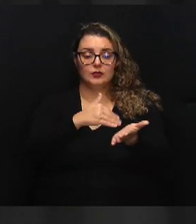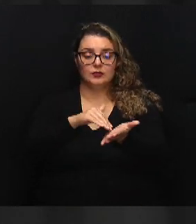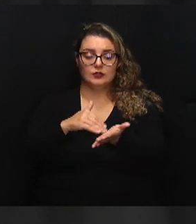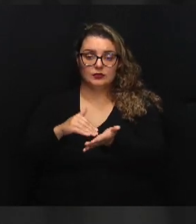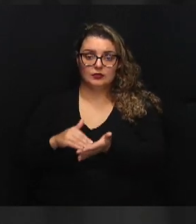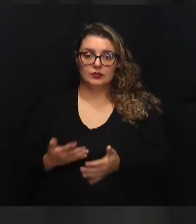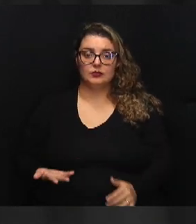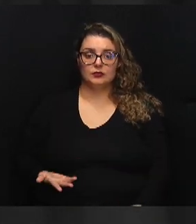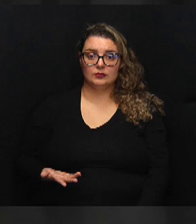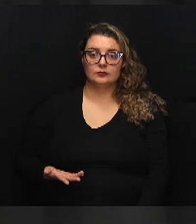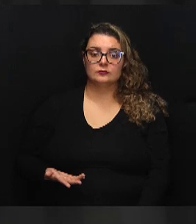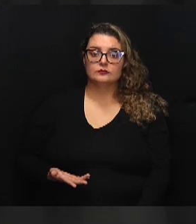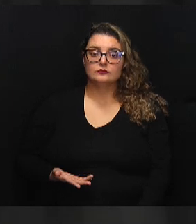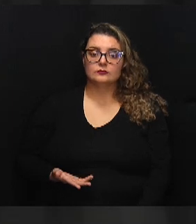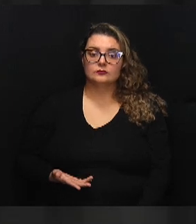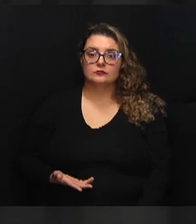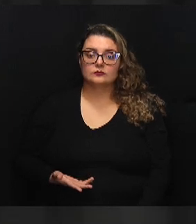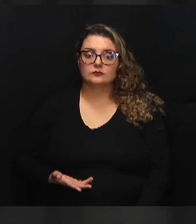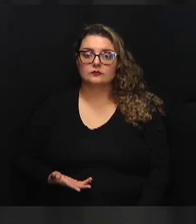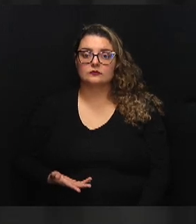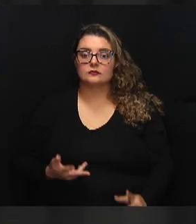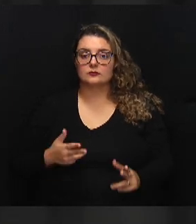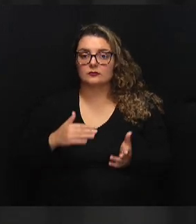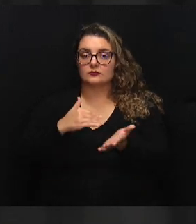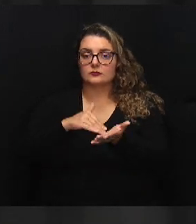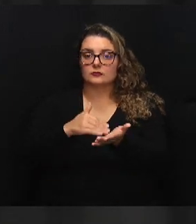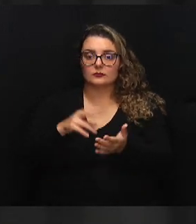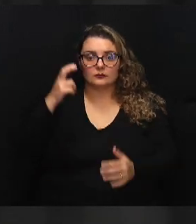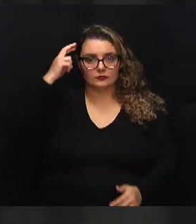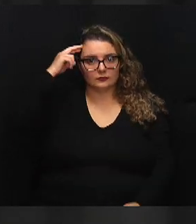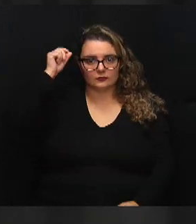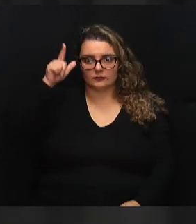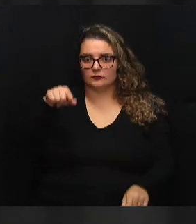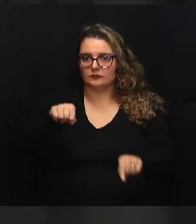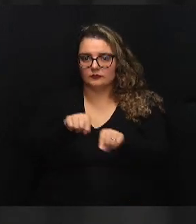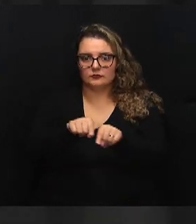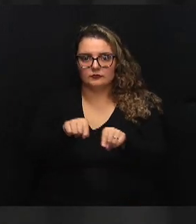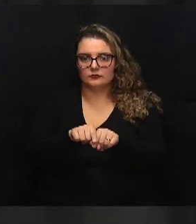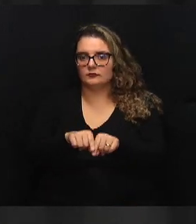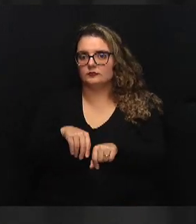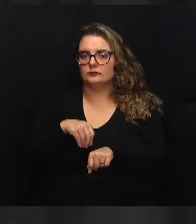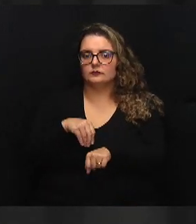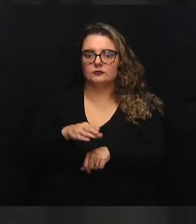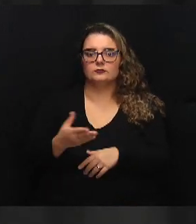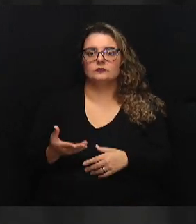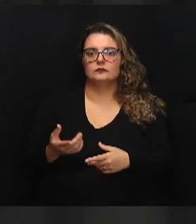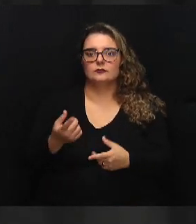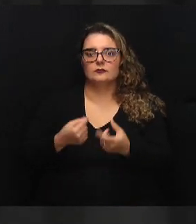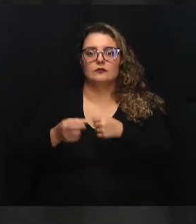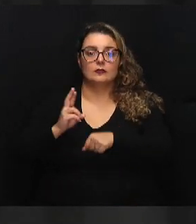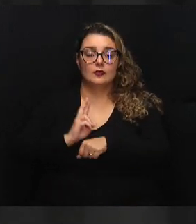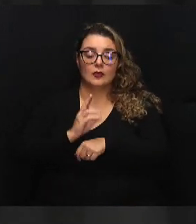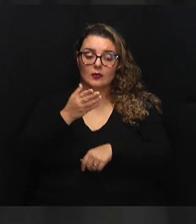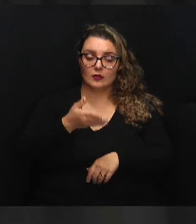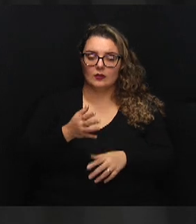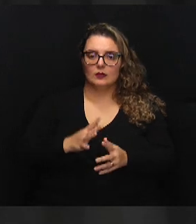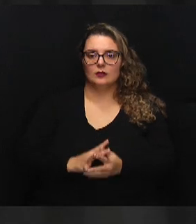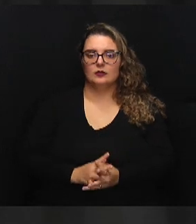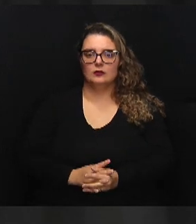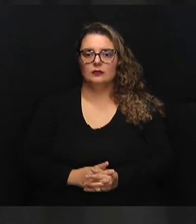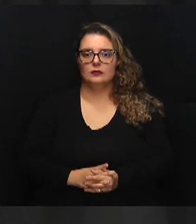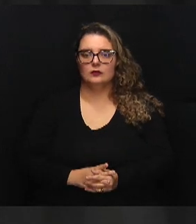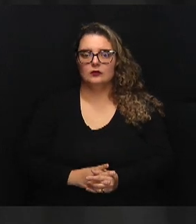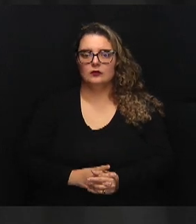secretarias, né, como a Secretaria de Cultura também, você tem que destinar, sim, recursos para lá.